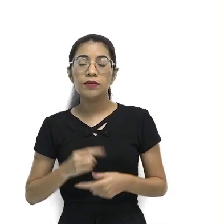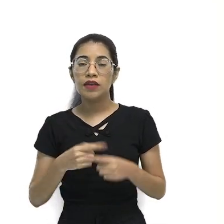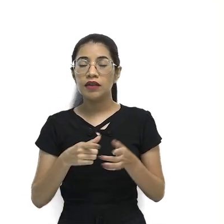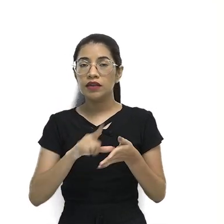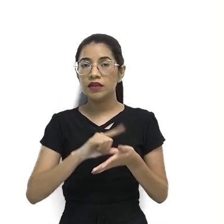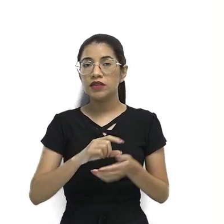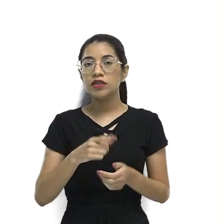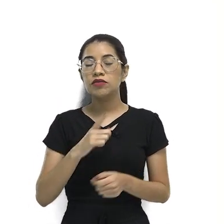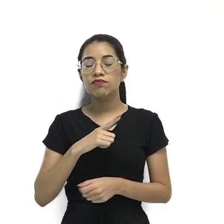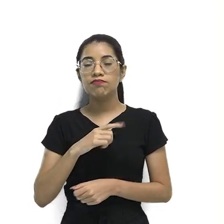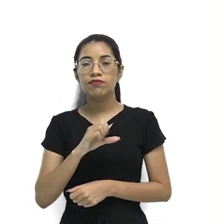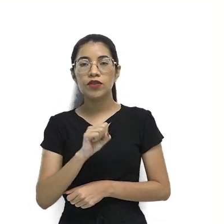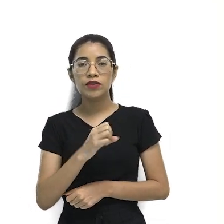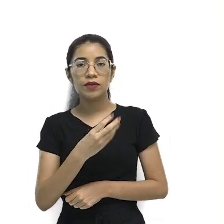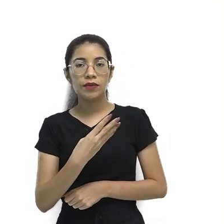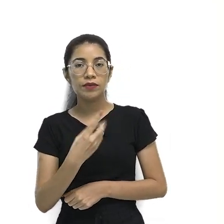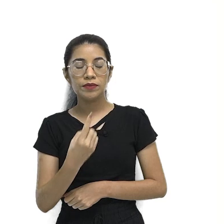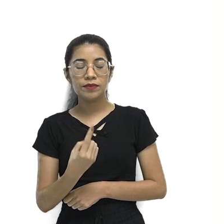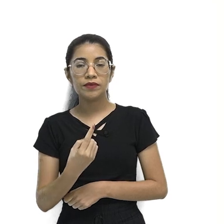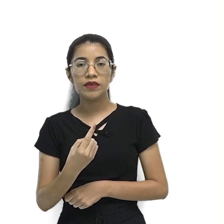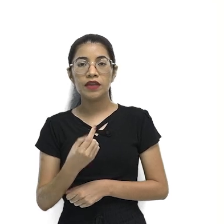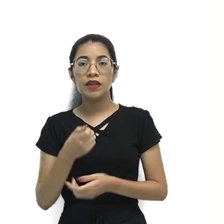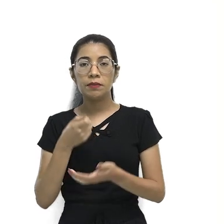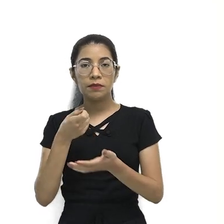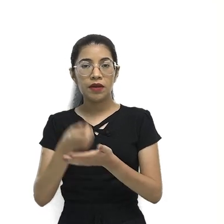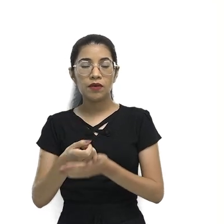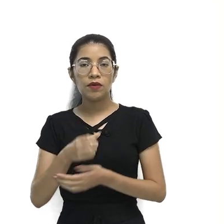tinha 841 e gastou